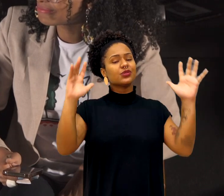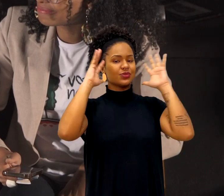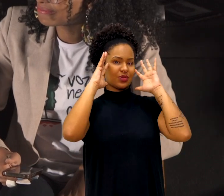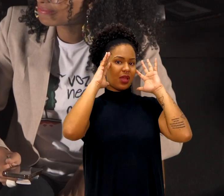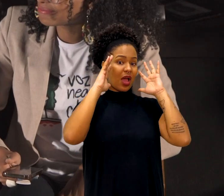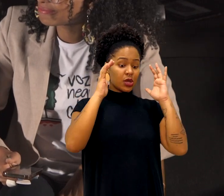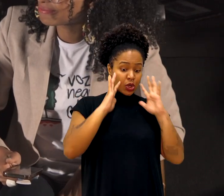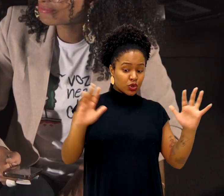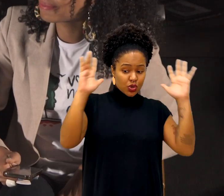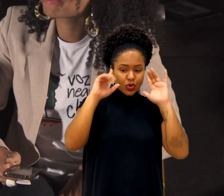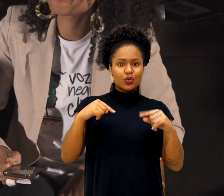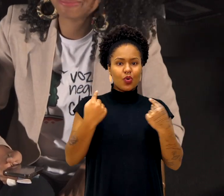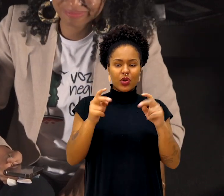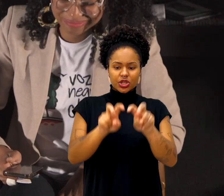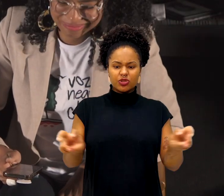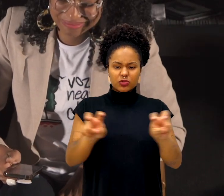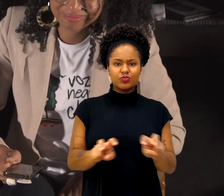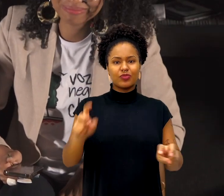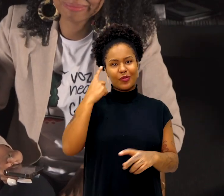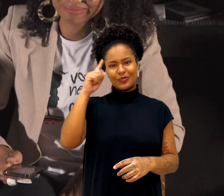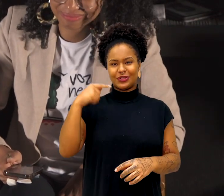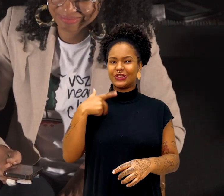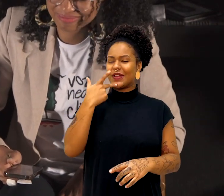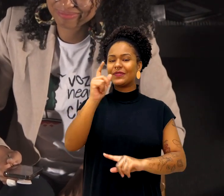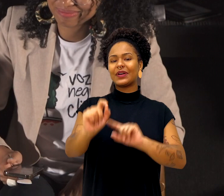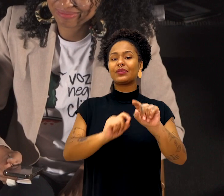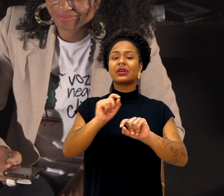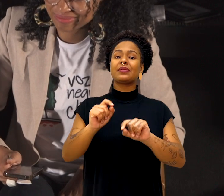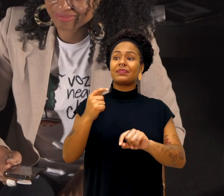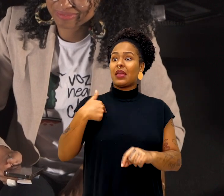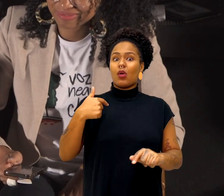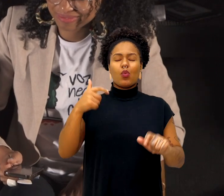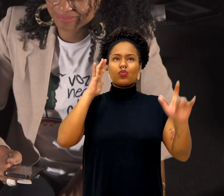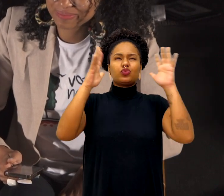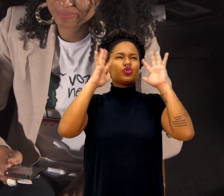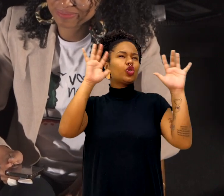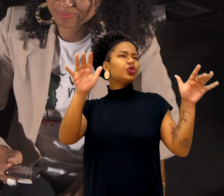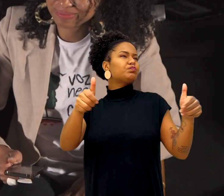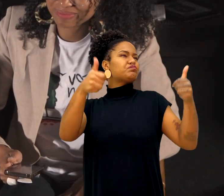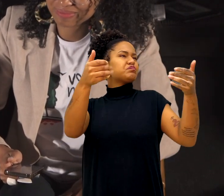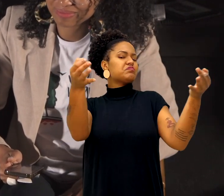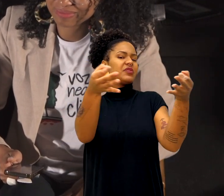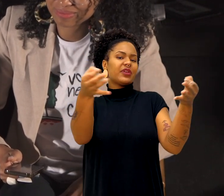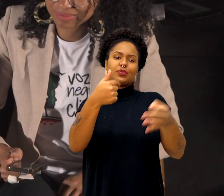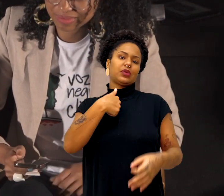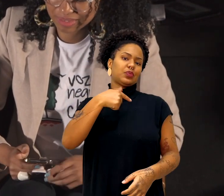que sonhou com que a gente estivesse aqui algum dia. Eu costumo dizer que nem nos meus melhores sonhos eu sonhei